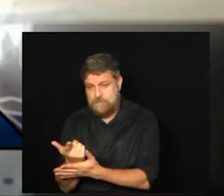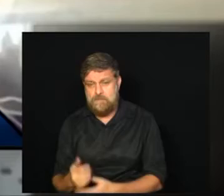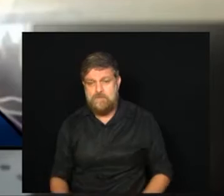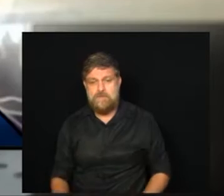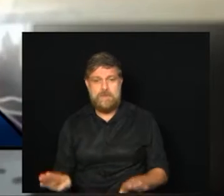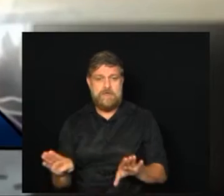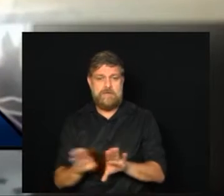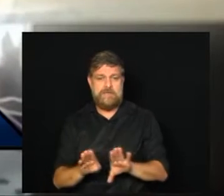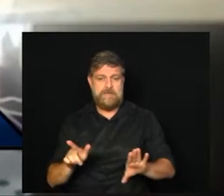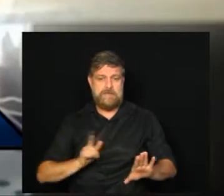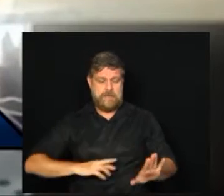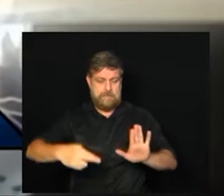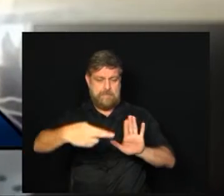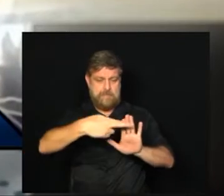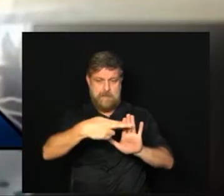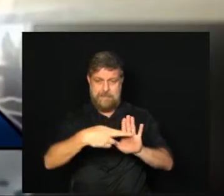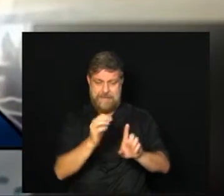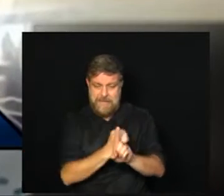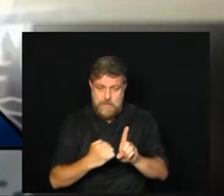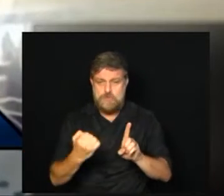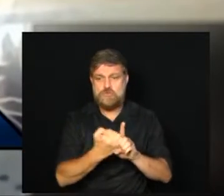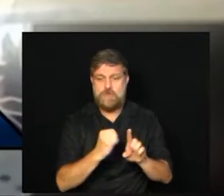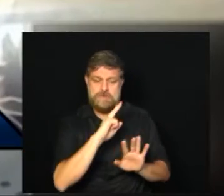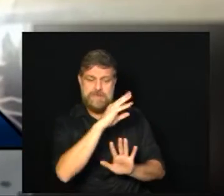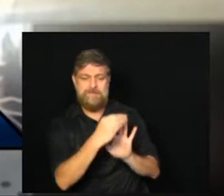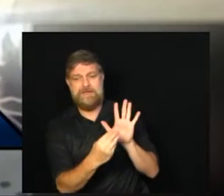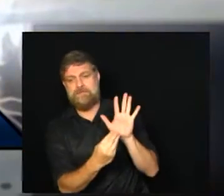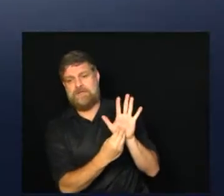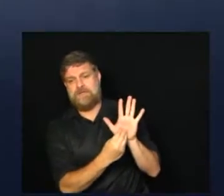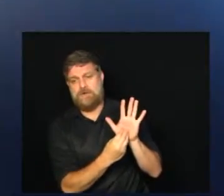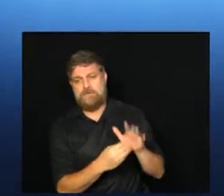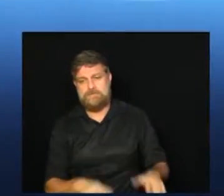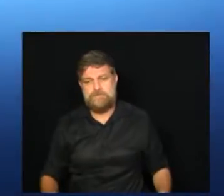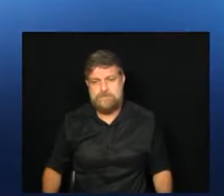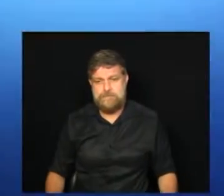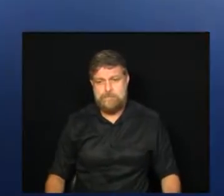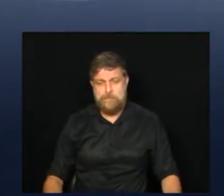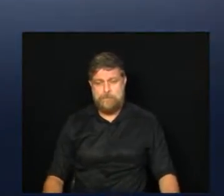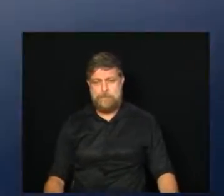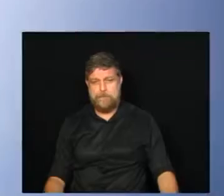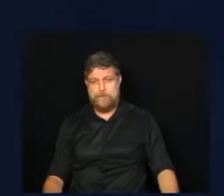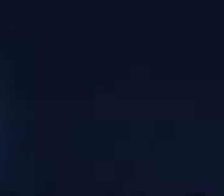uma organização socioambiental no comércio da cidade.